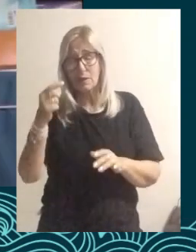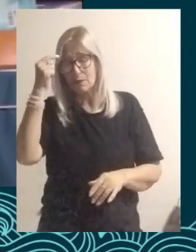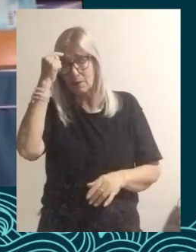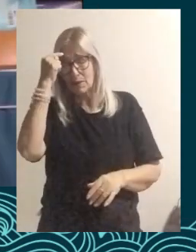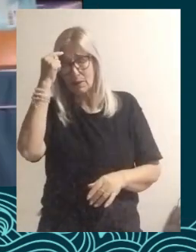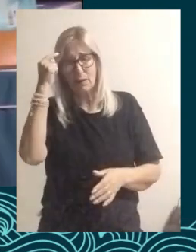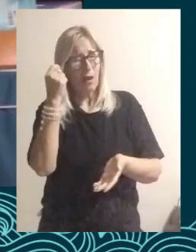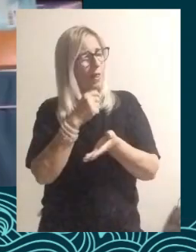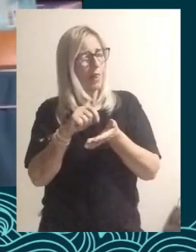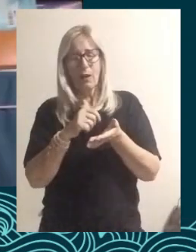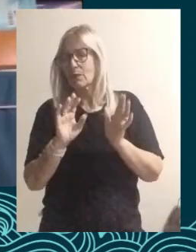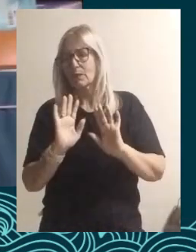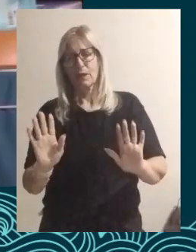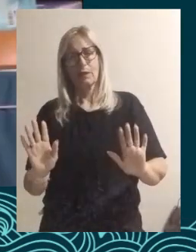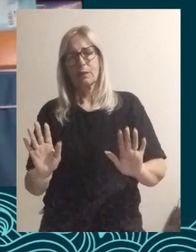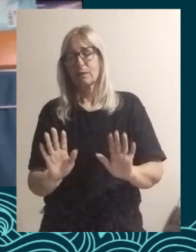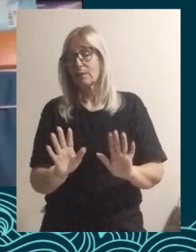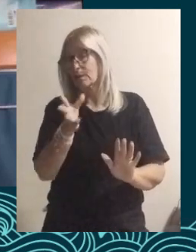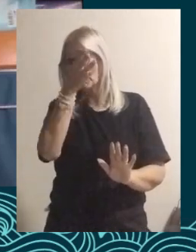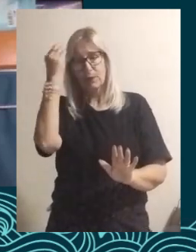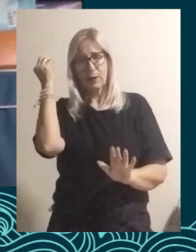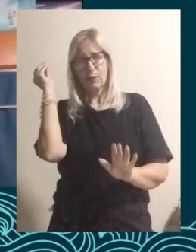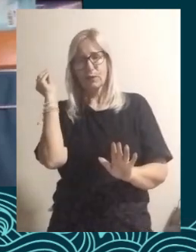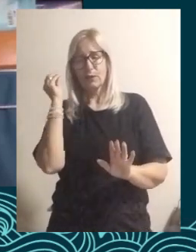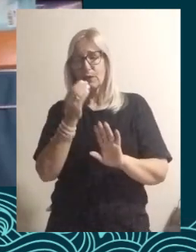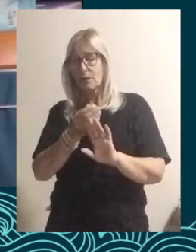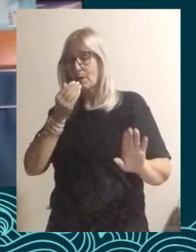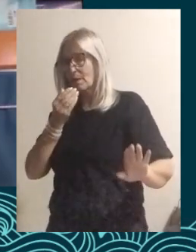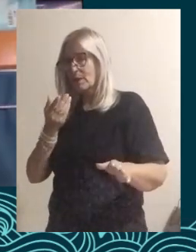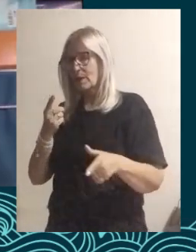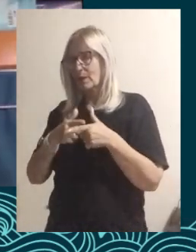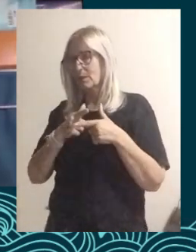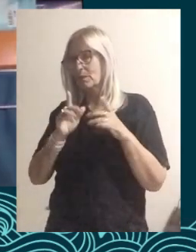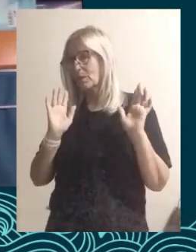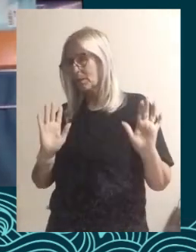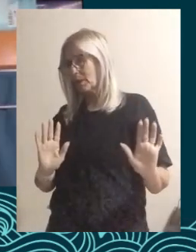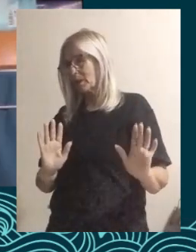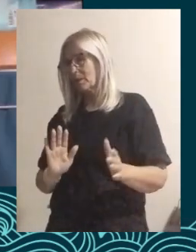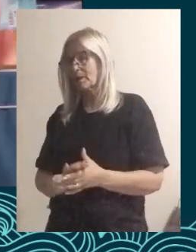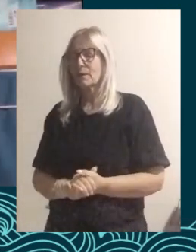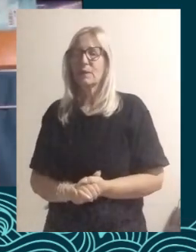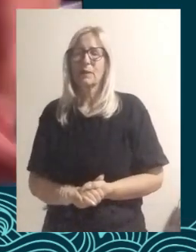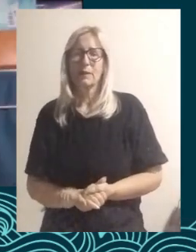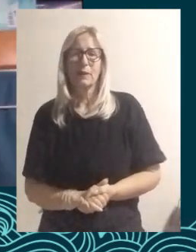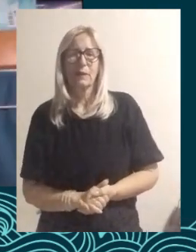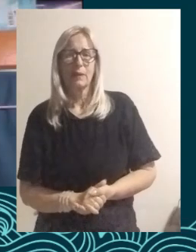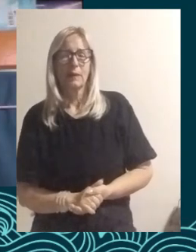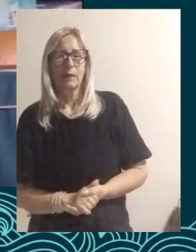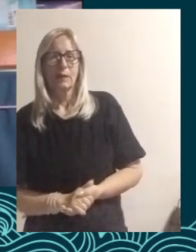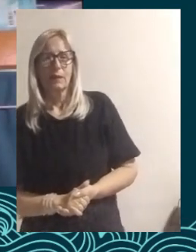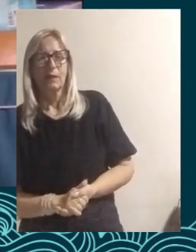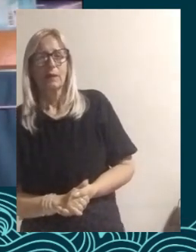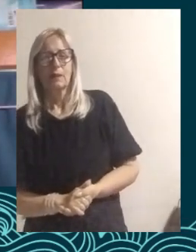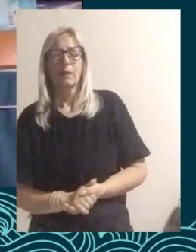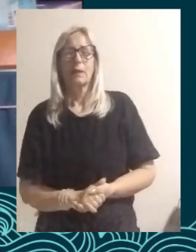entrar em contato com o pensamento, eu não escrevo. Como se eu estivesse querendo me afastar do que eu sei que é a